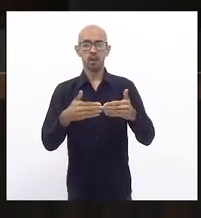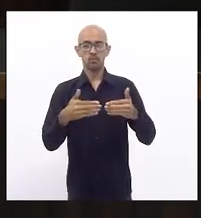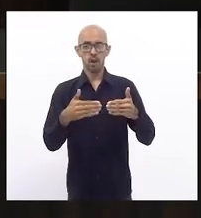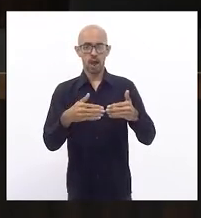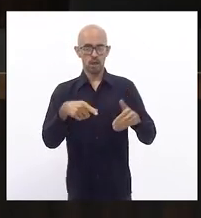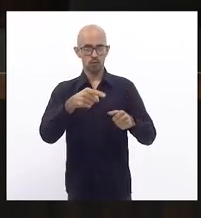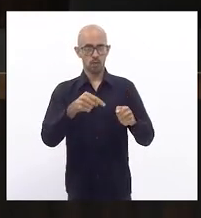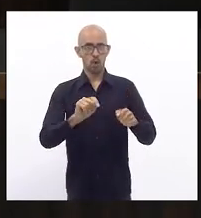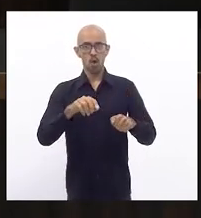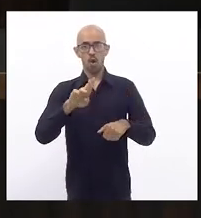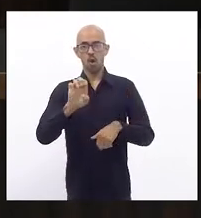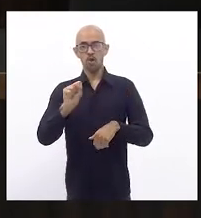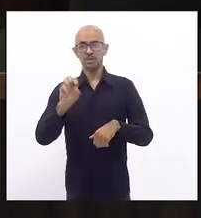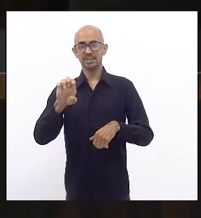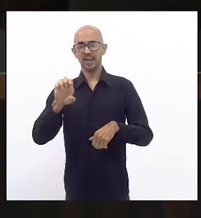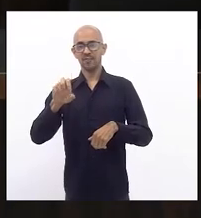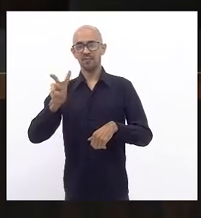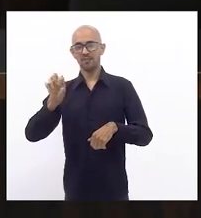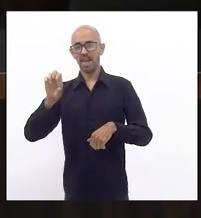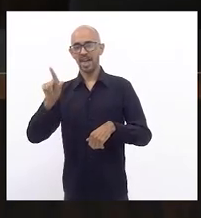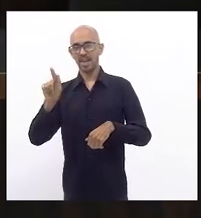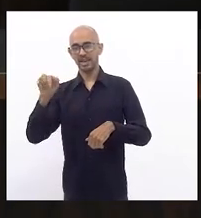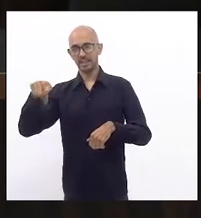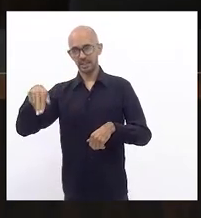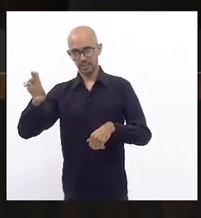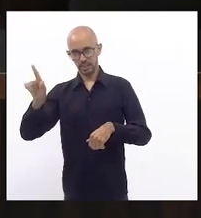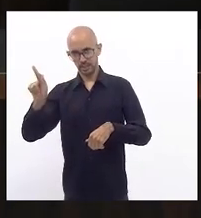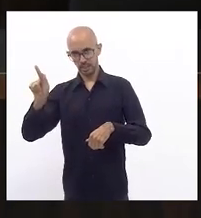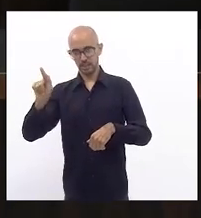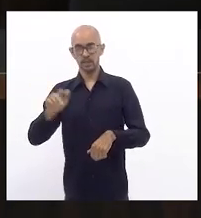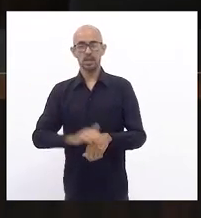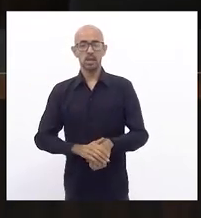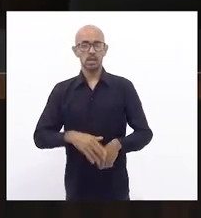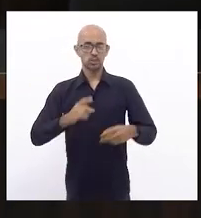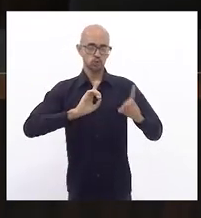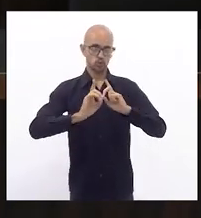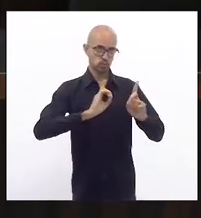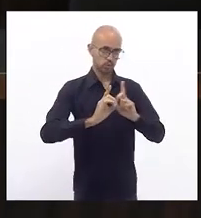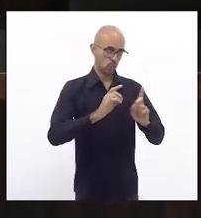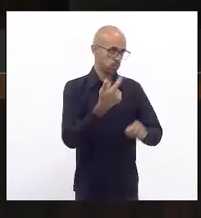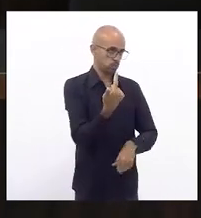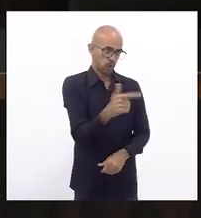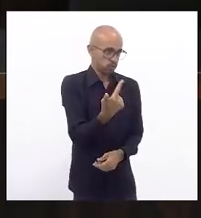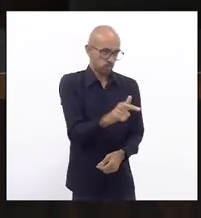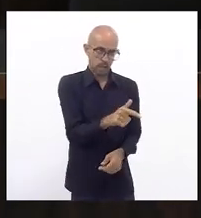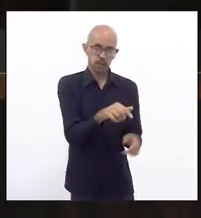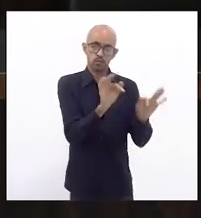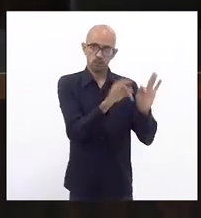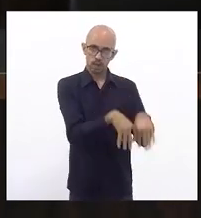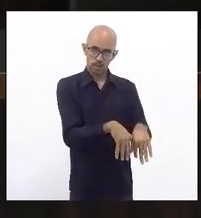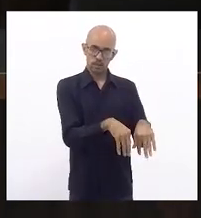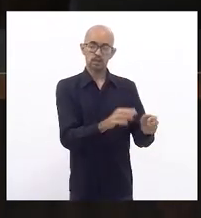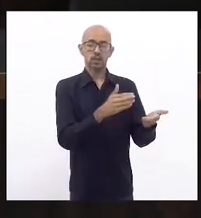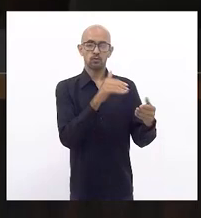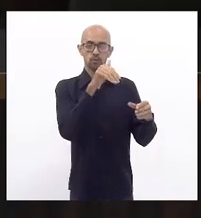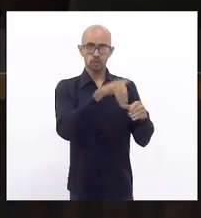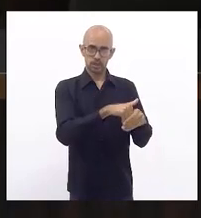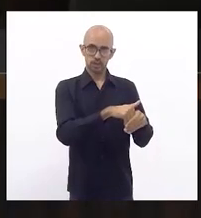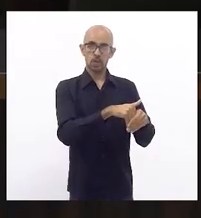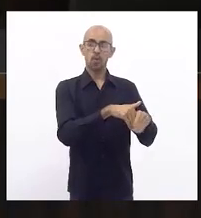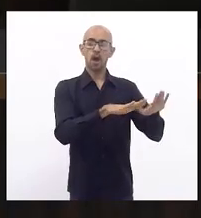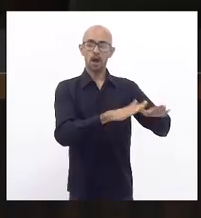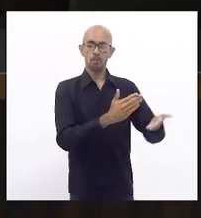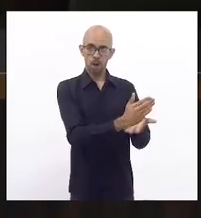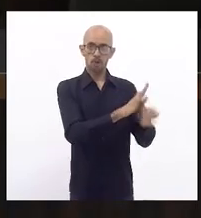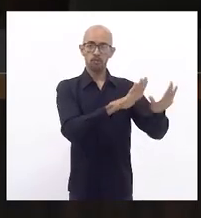deputado Rosenberg Reis. Em discussão, não havendo quem queira discutir, encerrada a discussão. Em votação, senhores que aprovam,